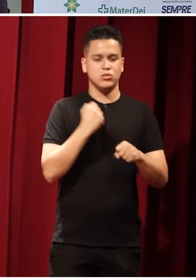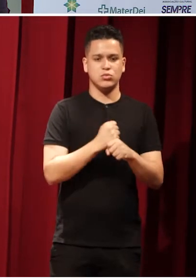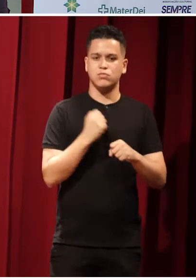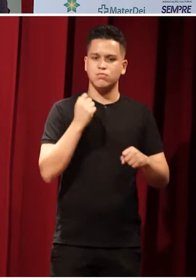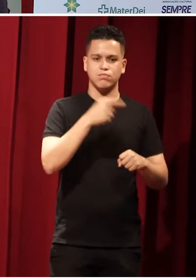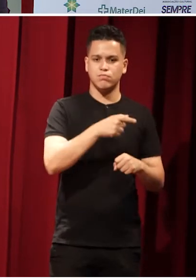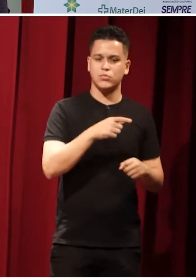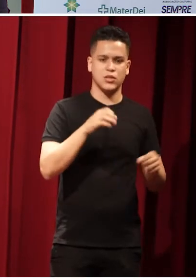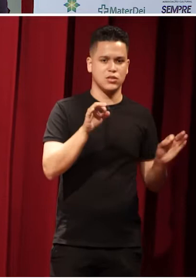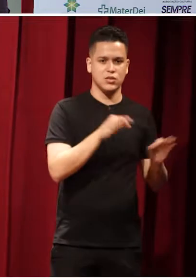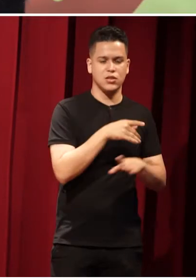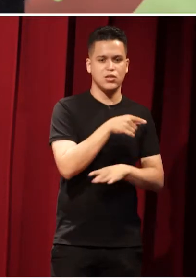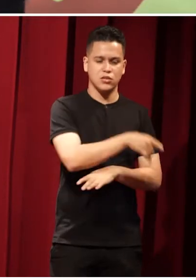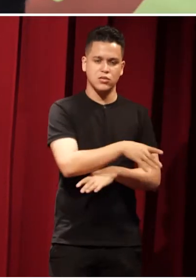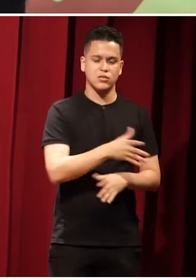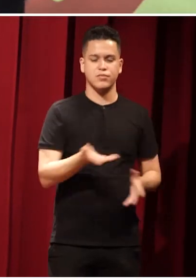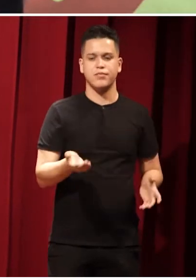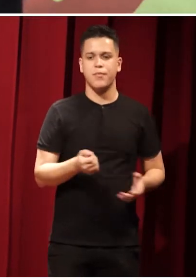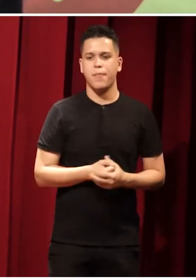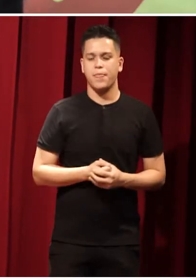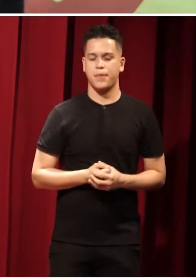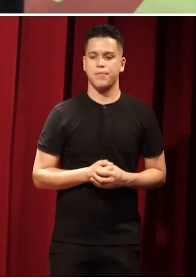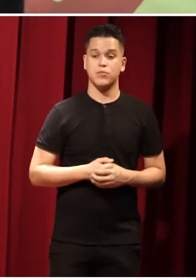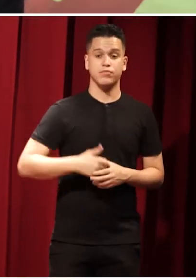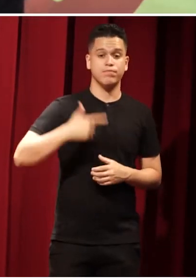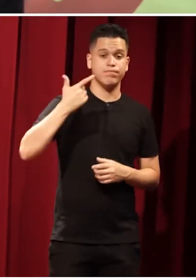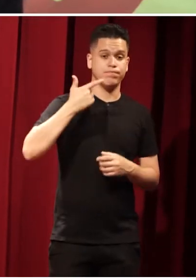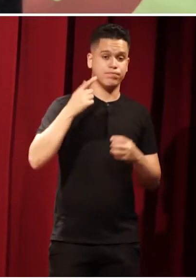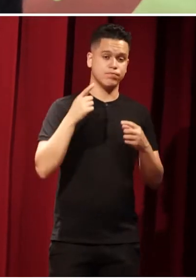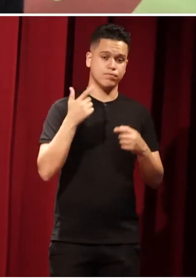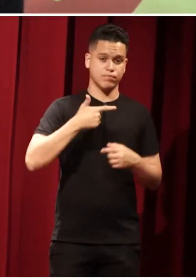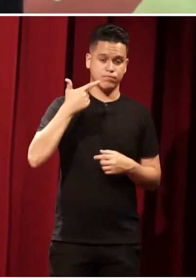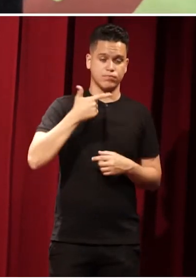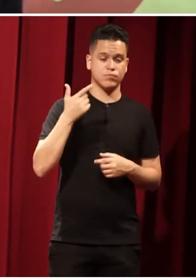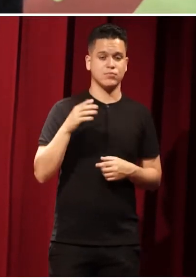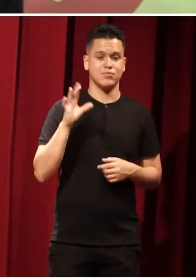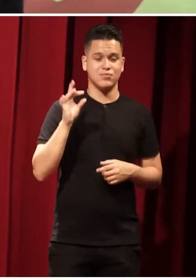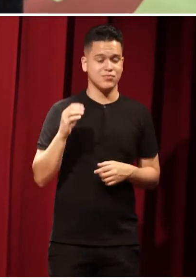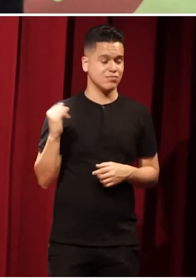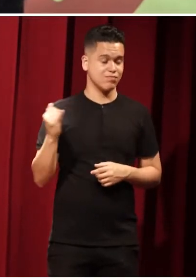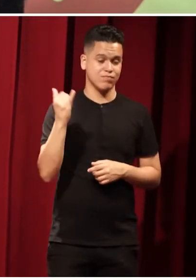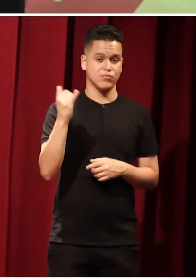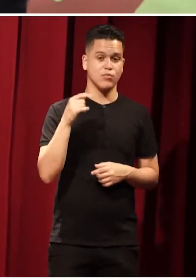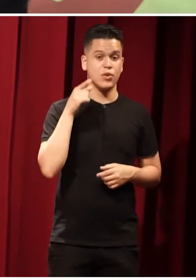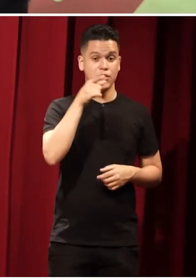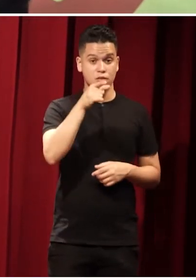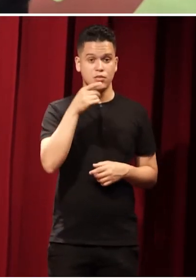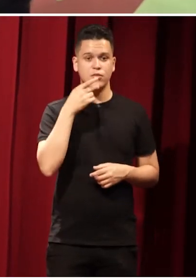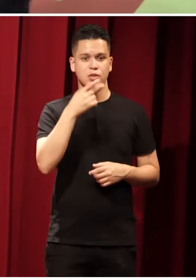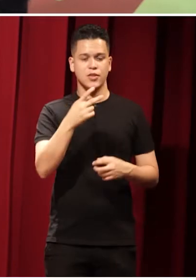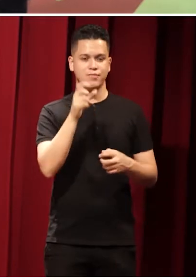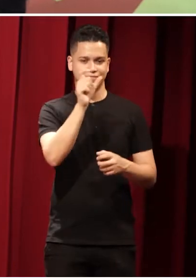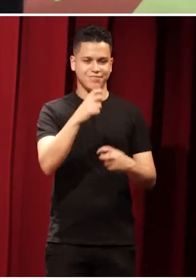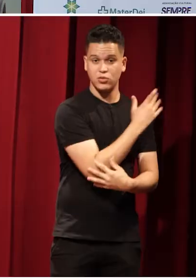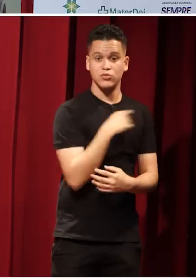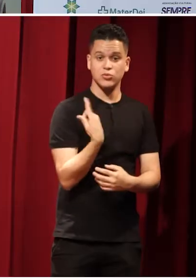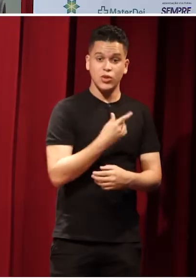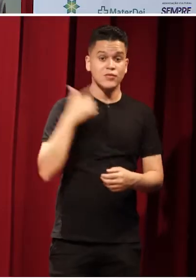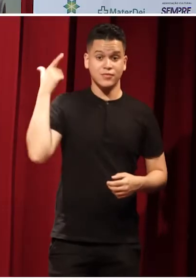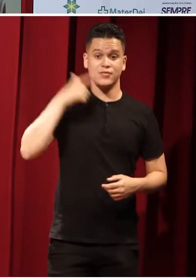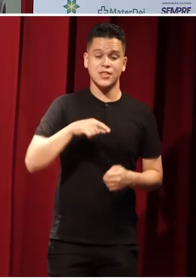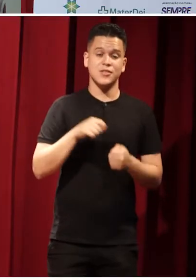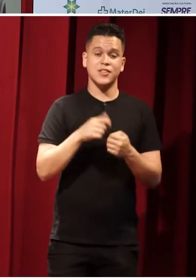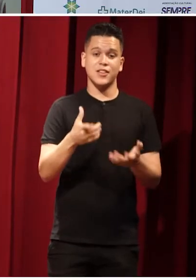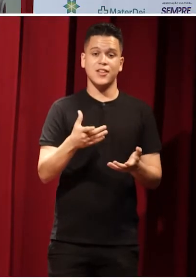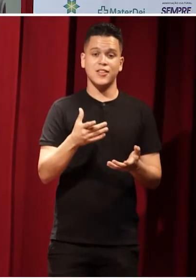primeiro fator para derrubar o desmatamento. Observa. Segundo fator muito importante é esse que você acaba de mencionar. Por que